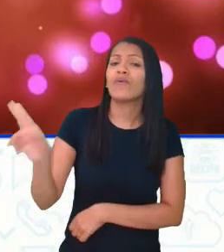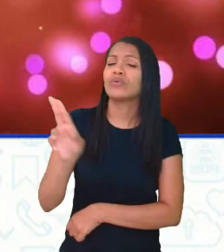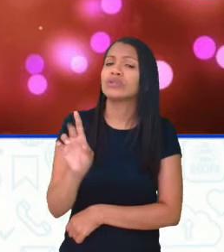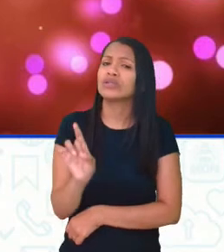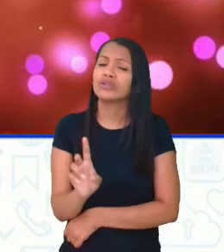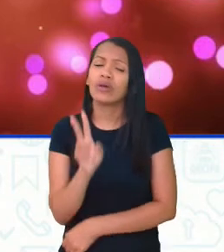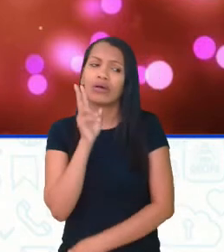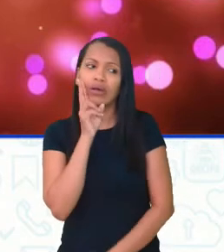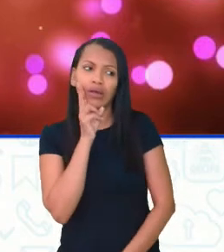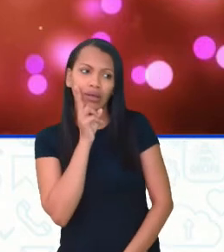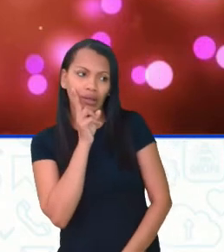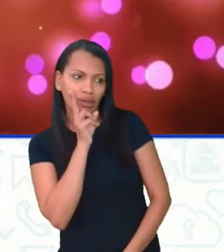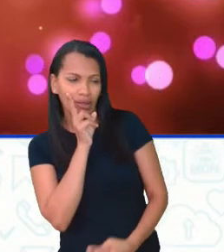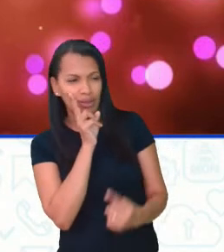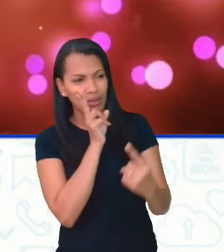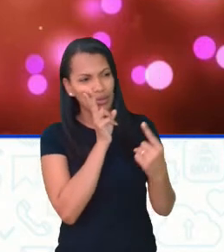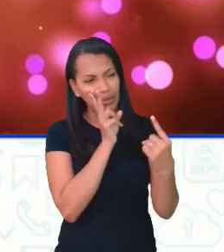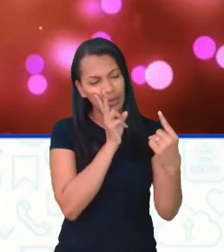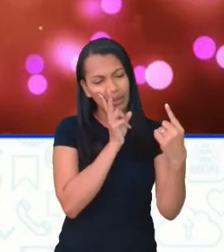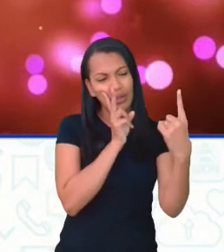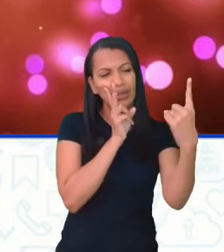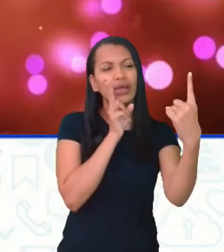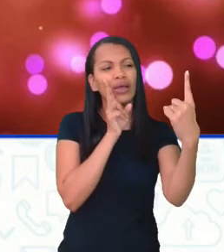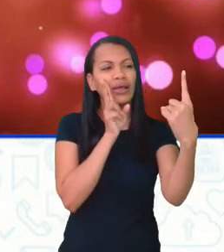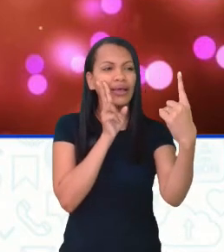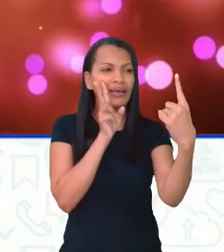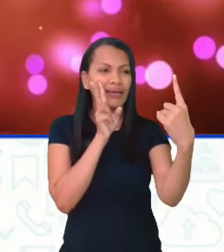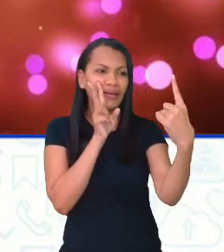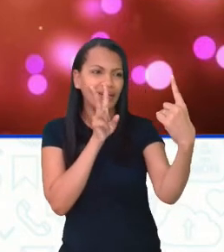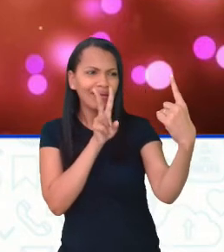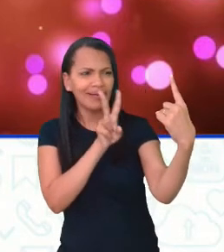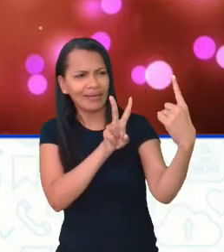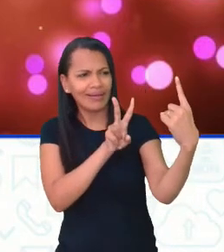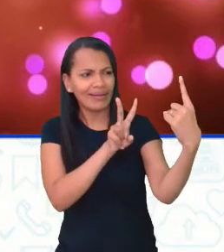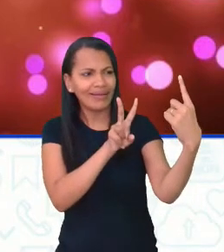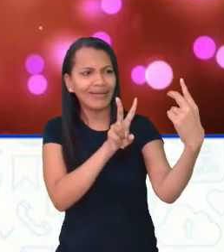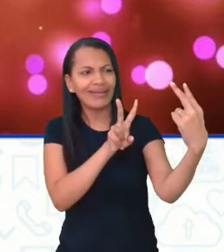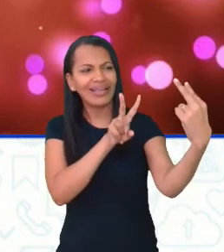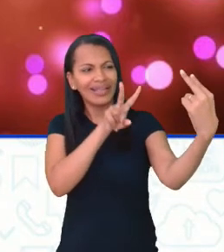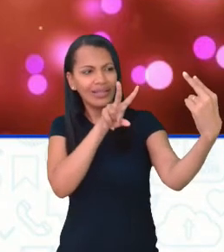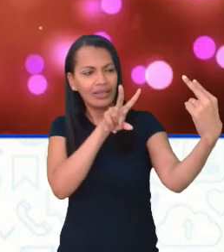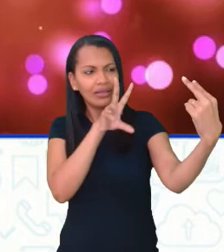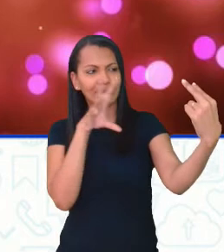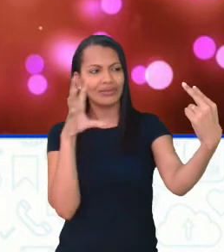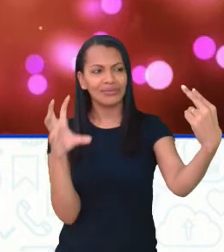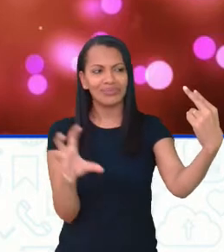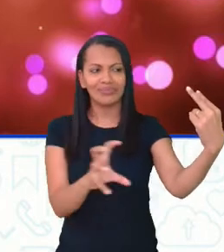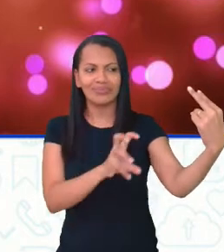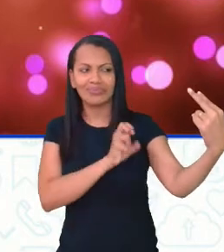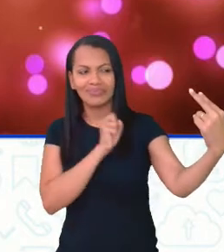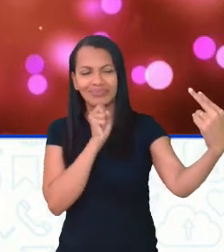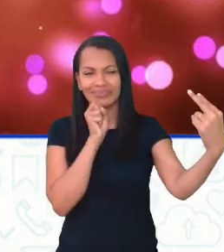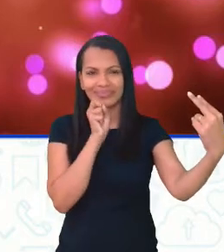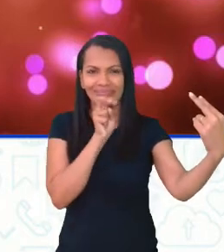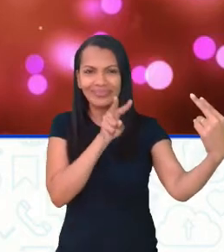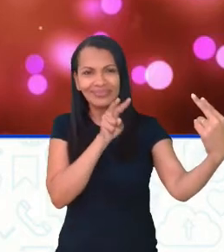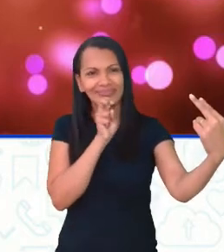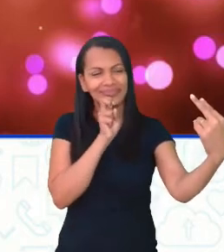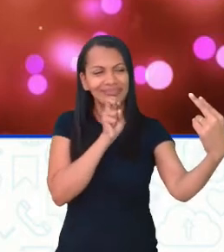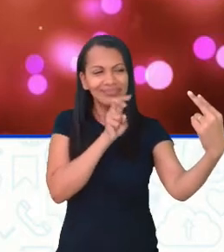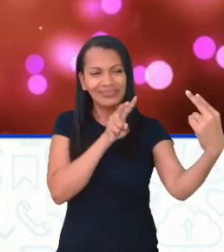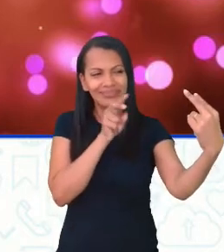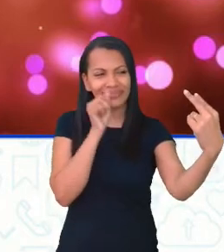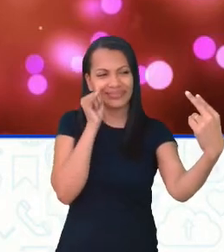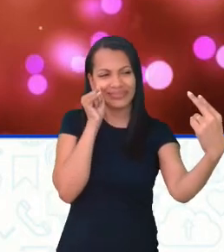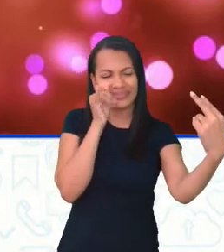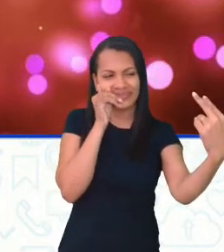ali os olhos da amada para se tornar esplendoroso, da mesma forma que o pavão utiliza apenas gotas